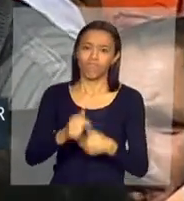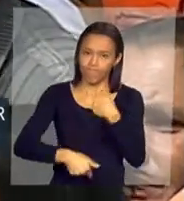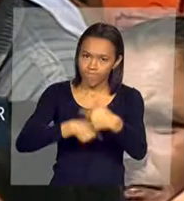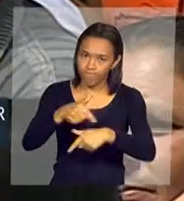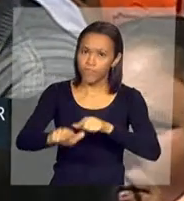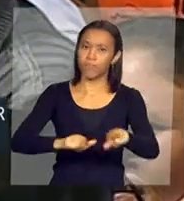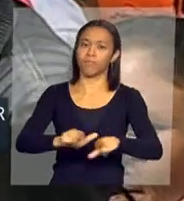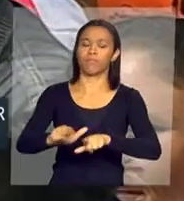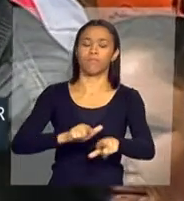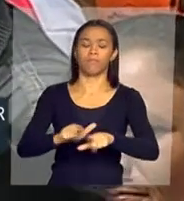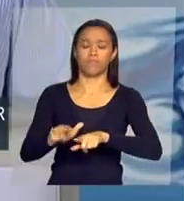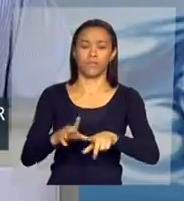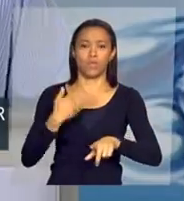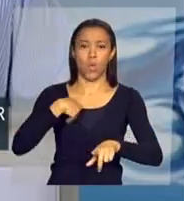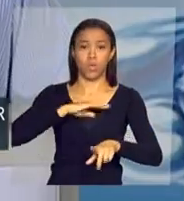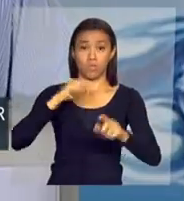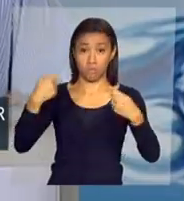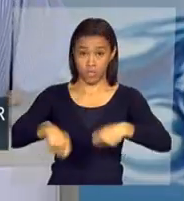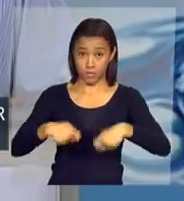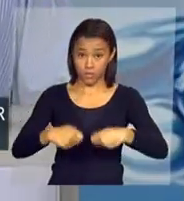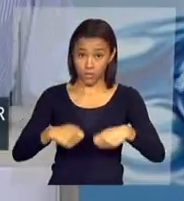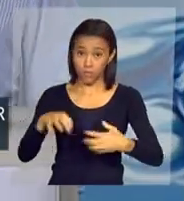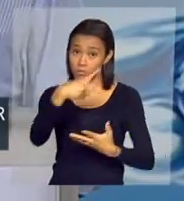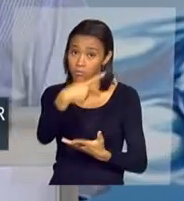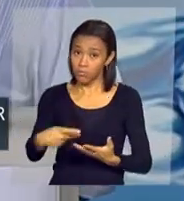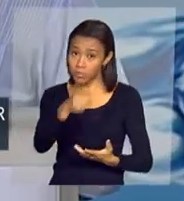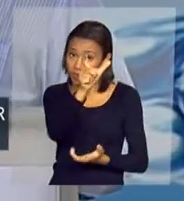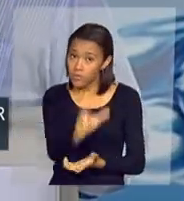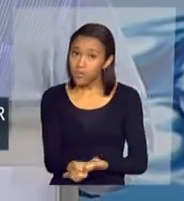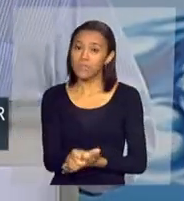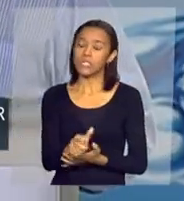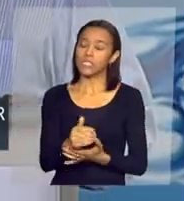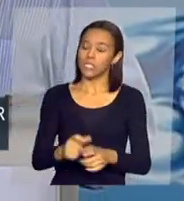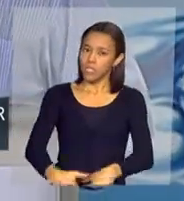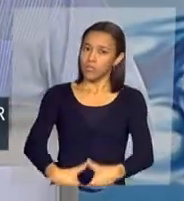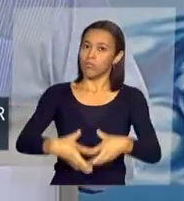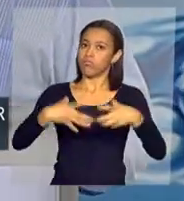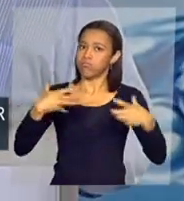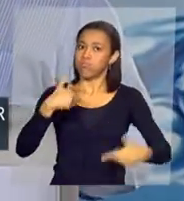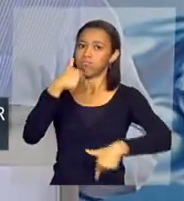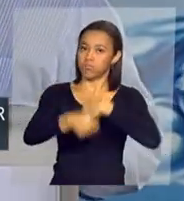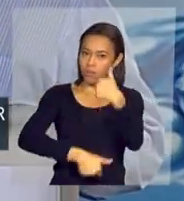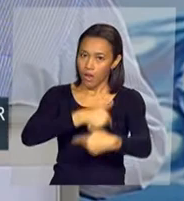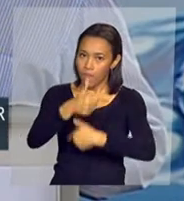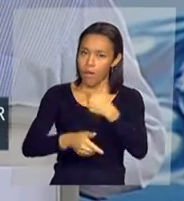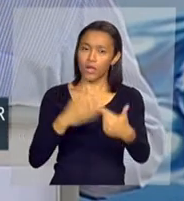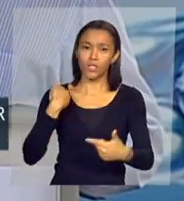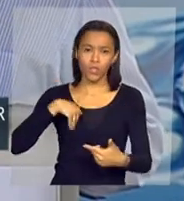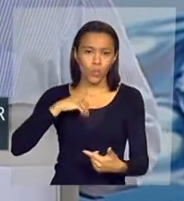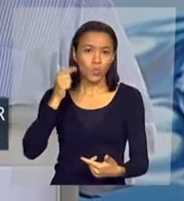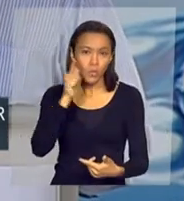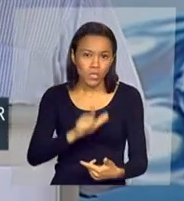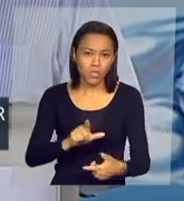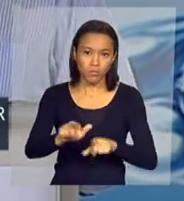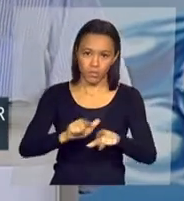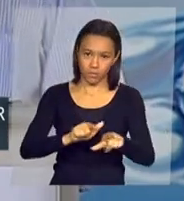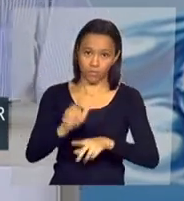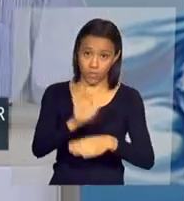trabalhando. Precisamos, presidente Dilma, de uma grande obra que absorva nossa força de trabalho no